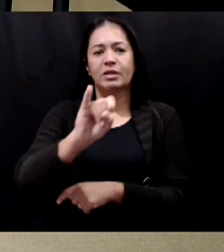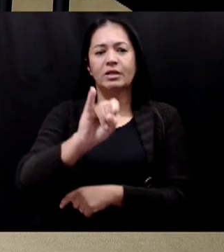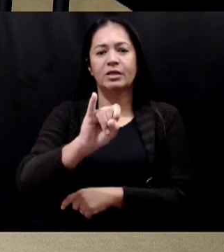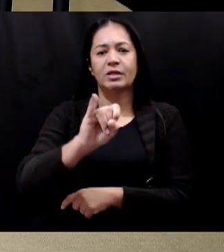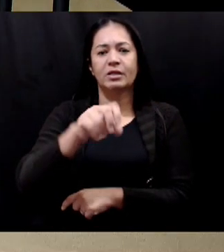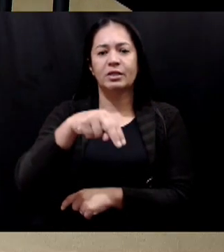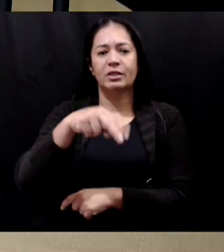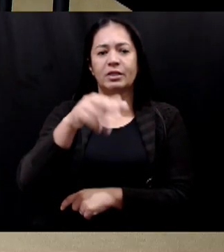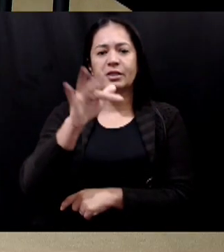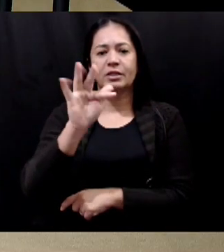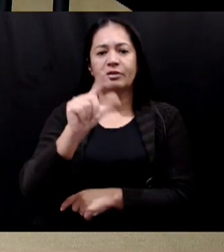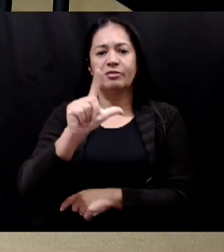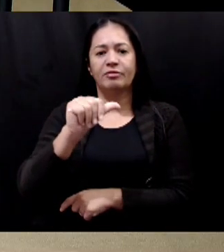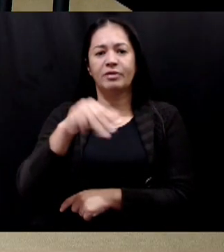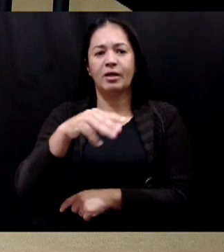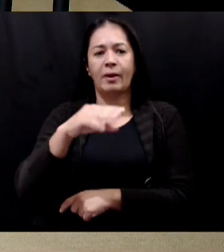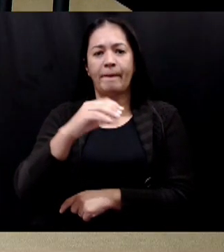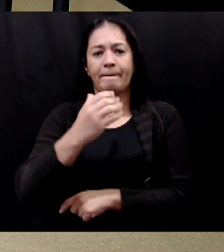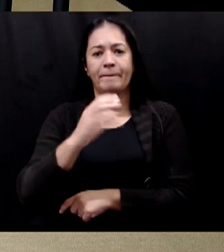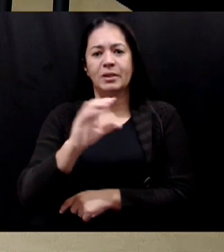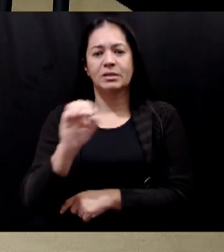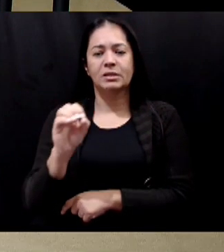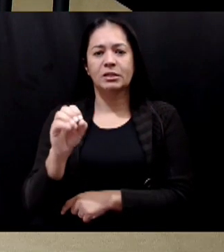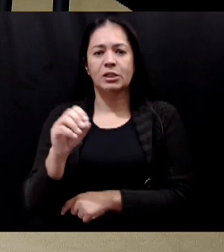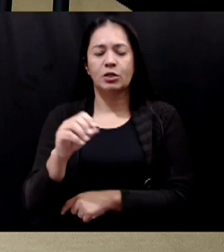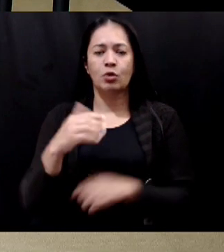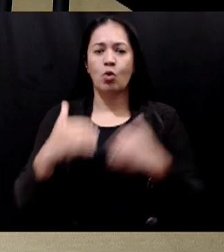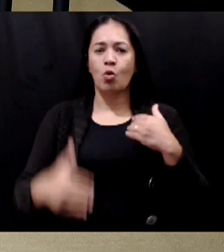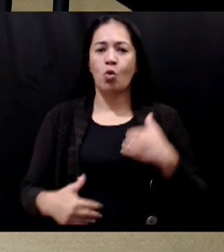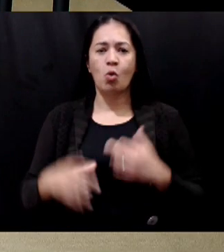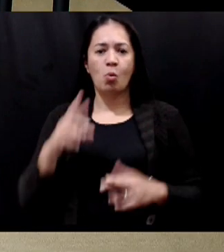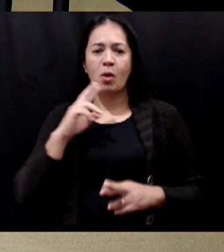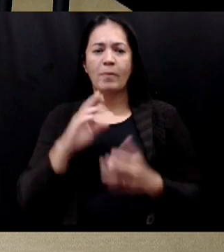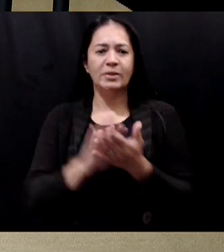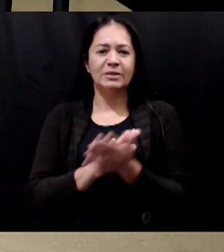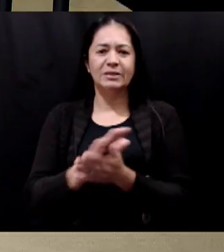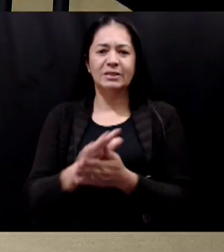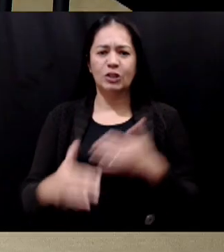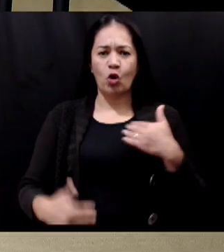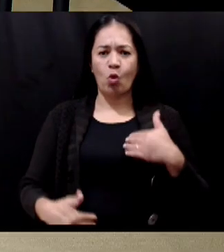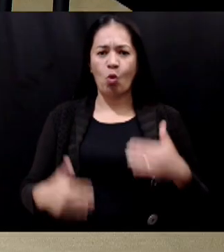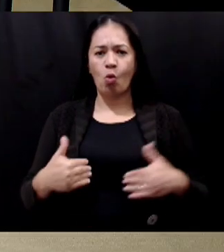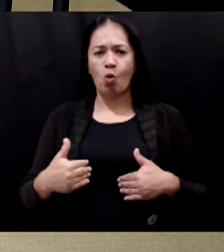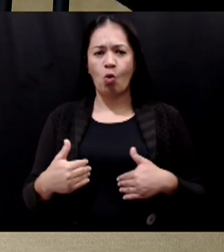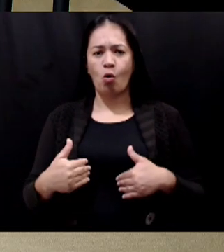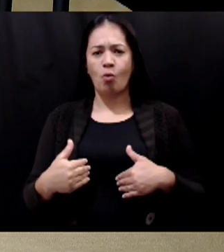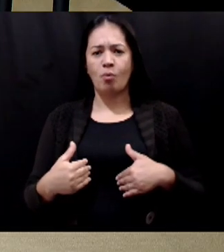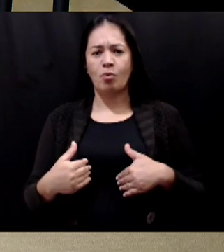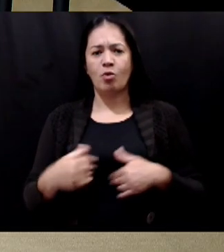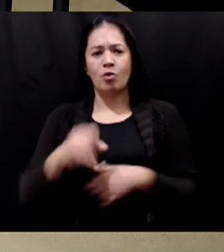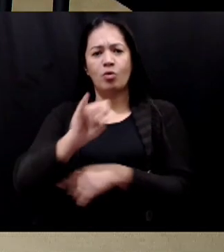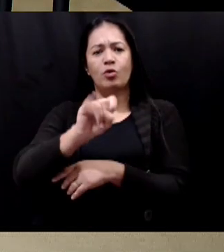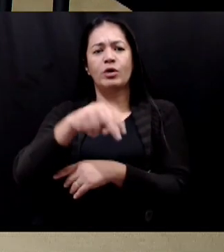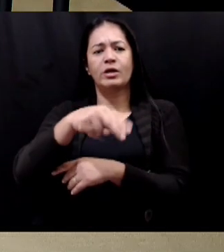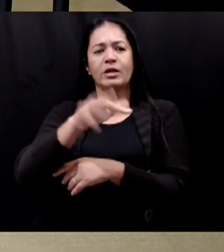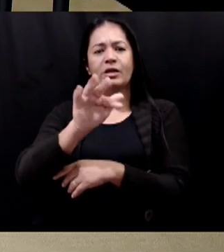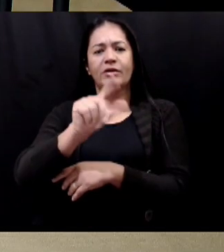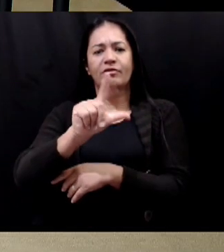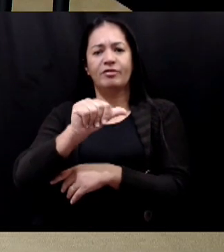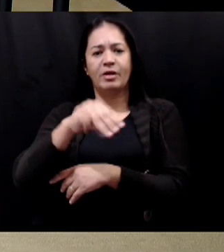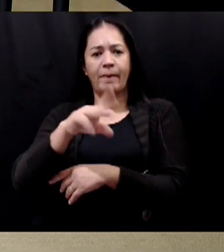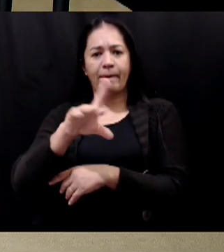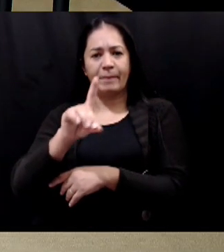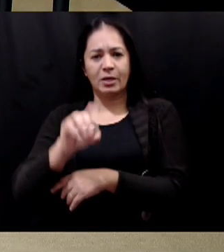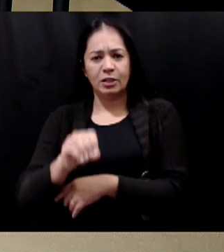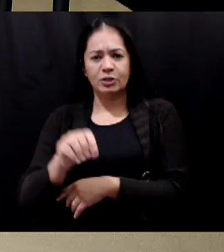não responde? Hoje se fala muito sobre corpo inflamado, né, isso tem a ver também com o efeito sanfona, tem a ver da